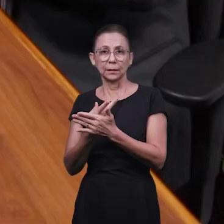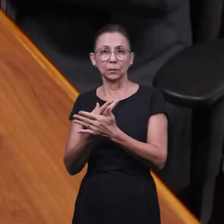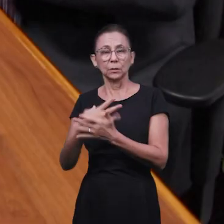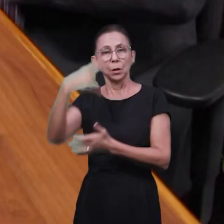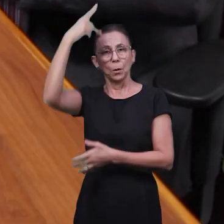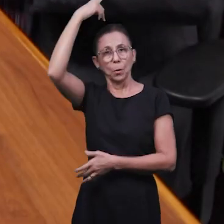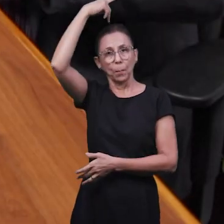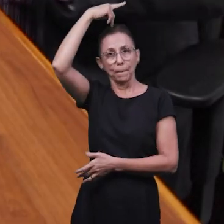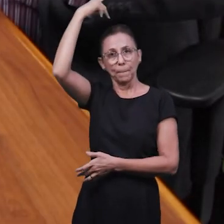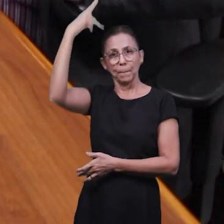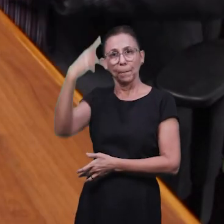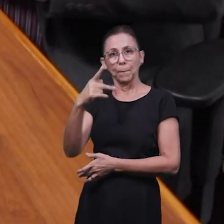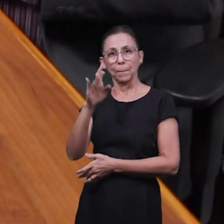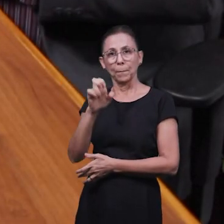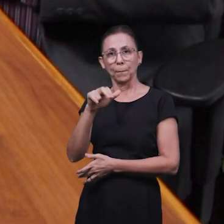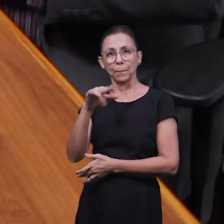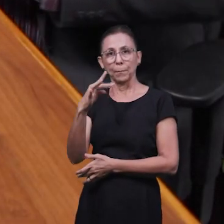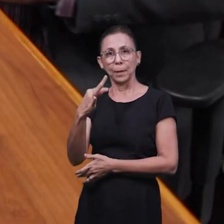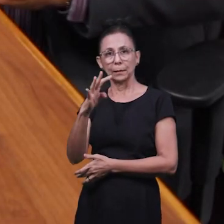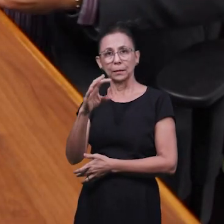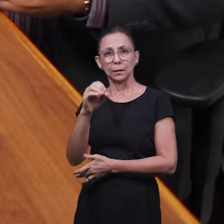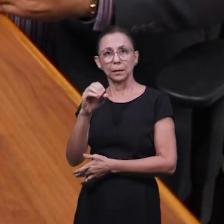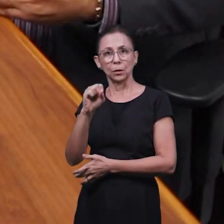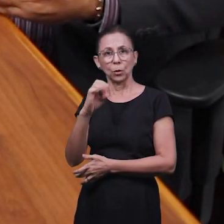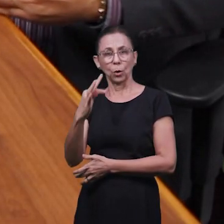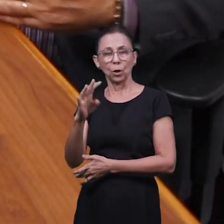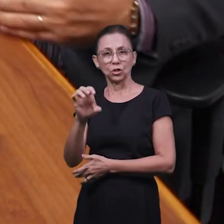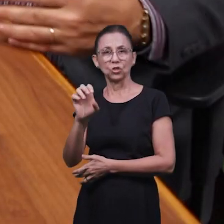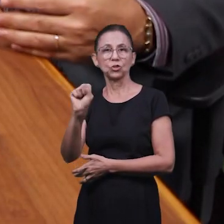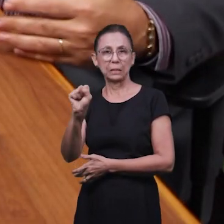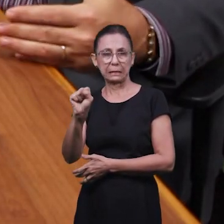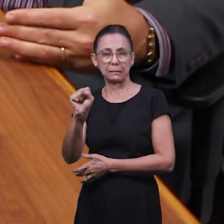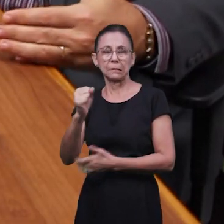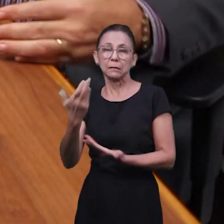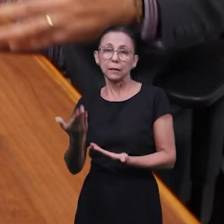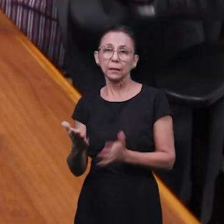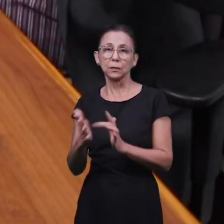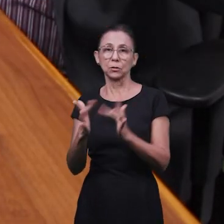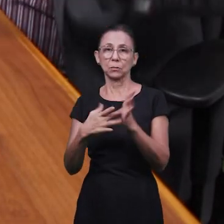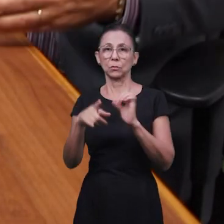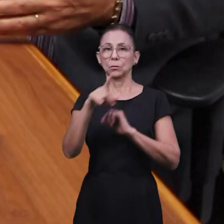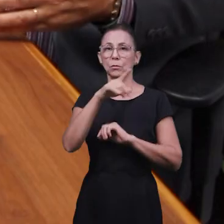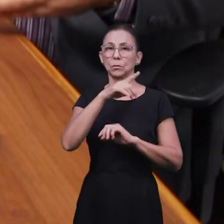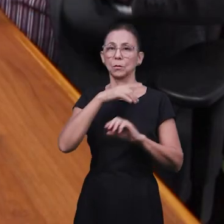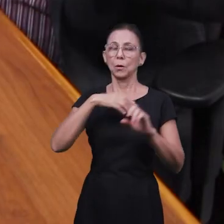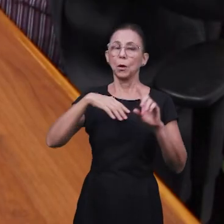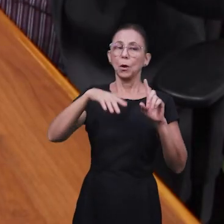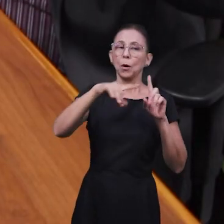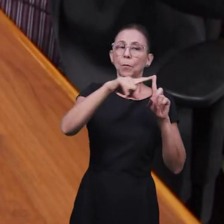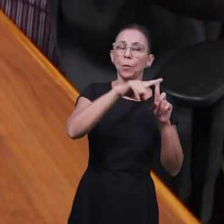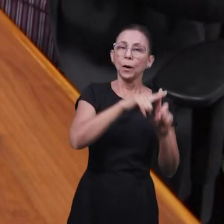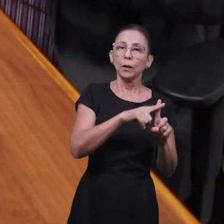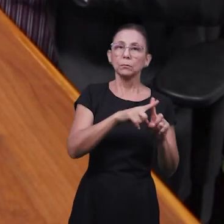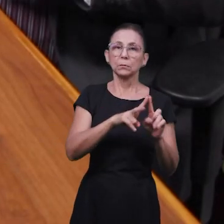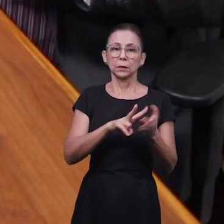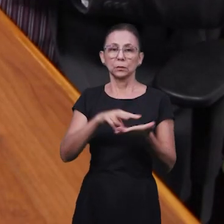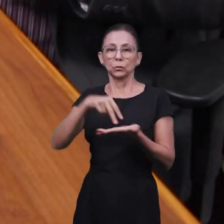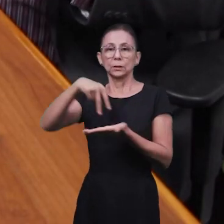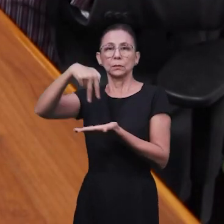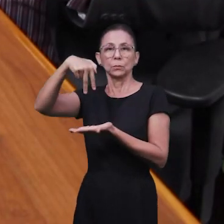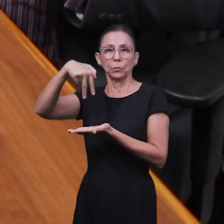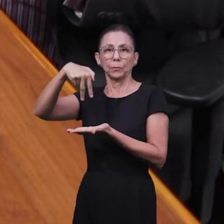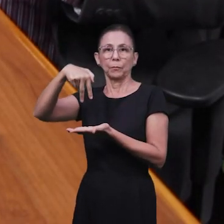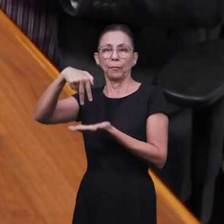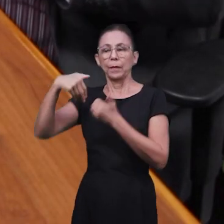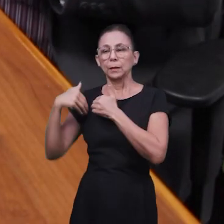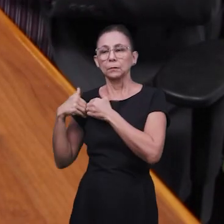aqui, né? Aquele período aqui da igreja após a ressurreição de Jesus. Então veio o Pentecostes e ali a gente tem o